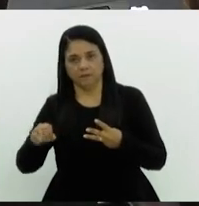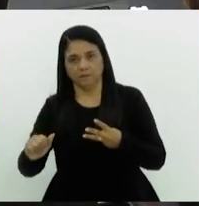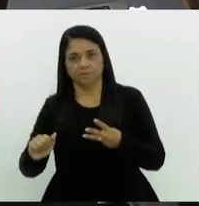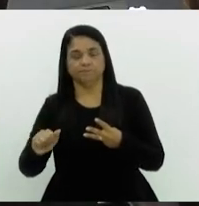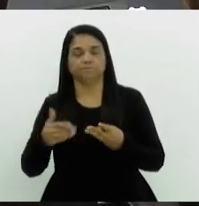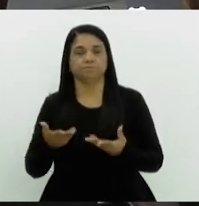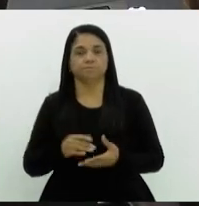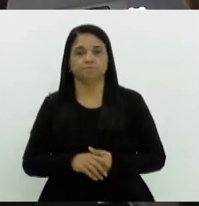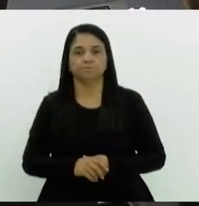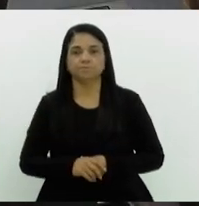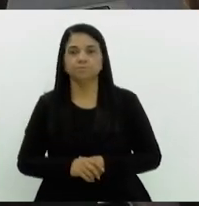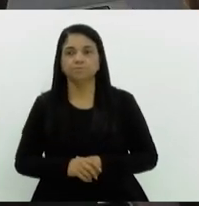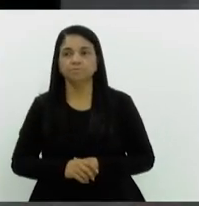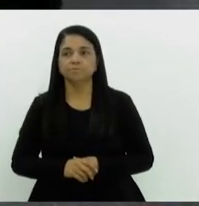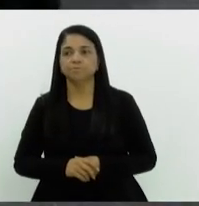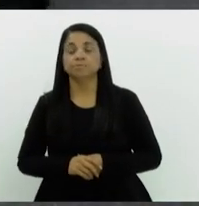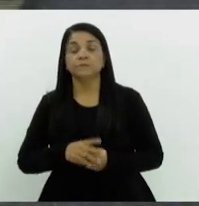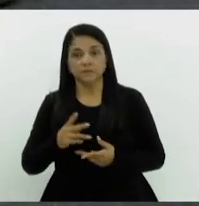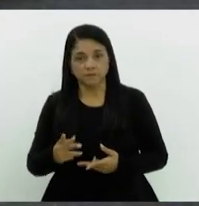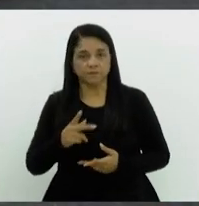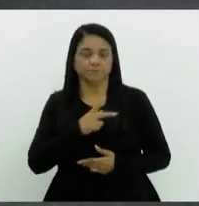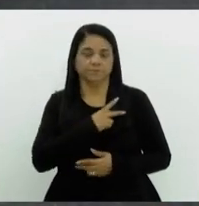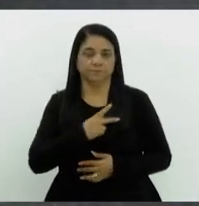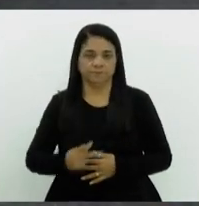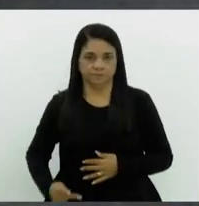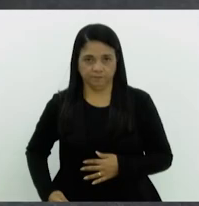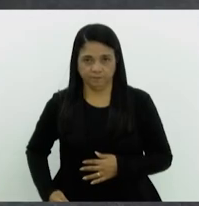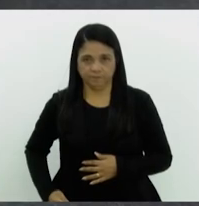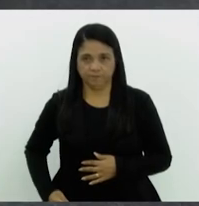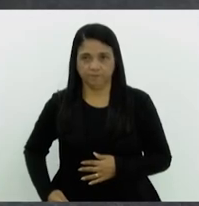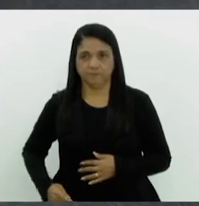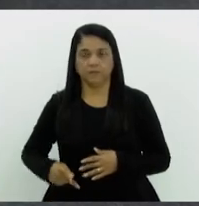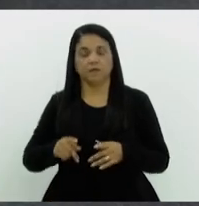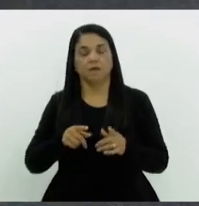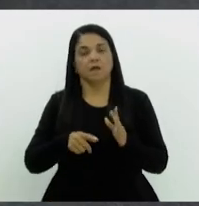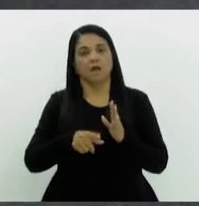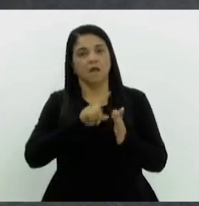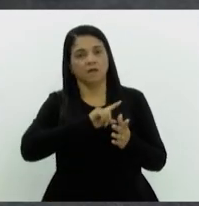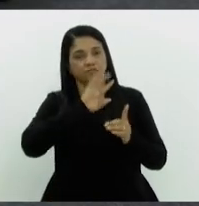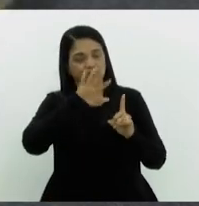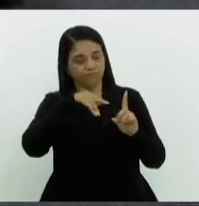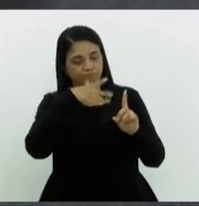Senhora presidente, antes de elogiar